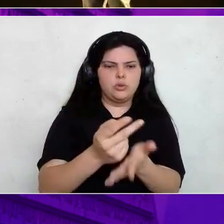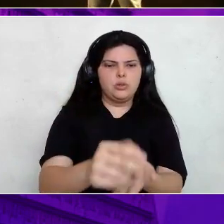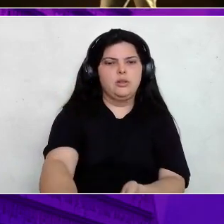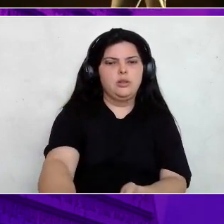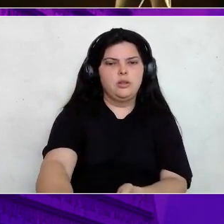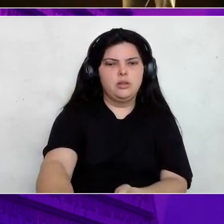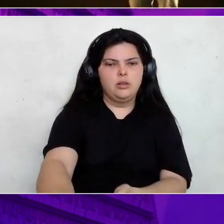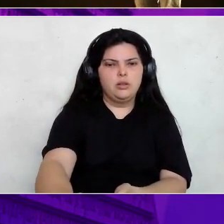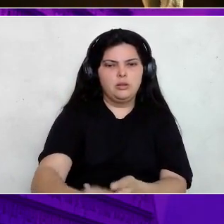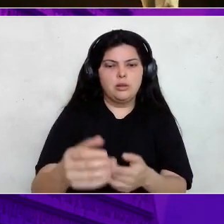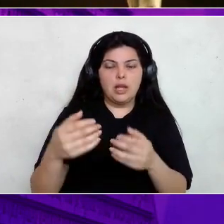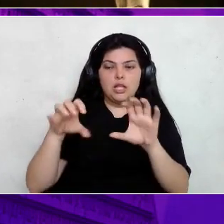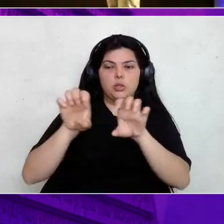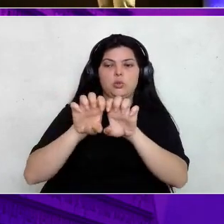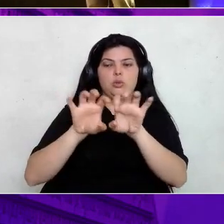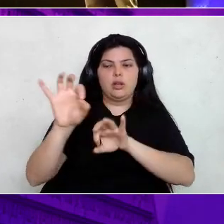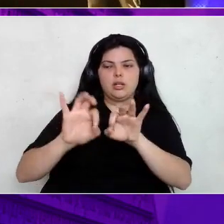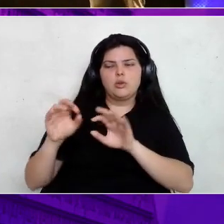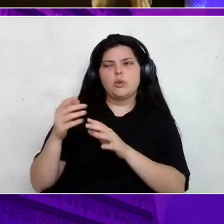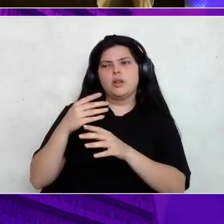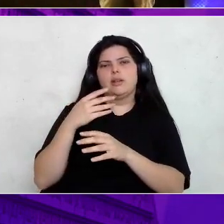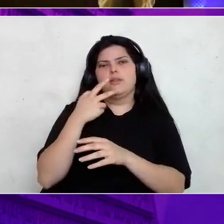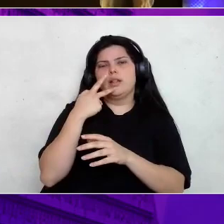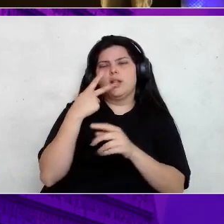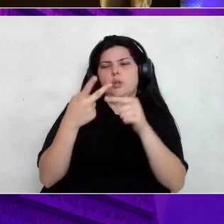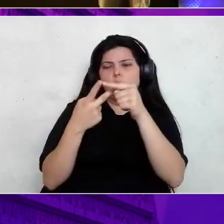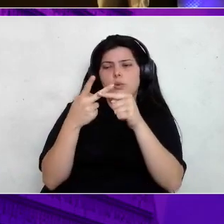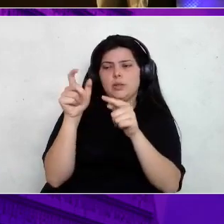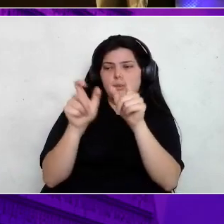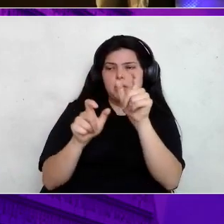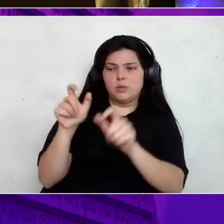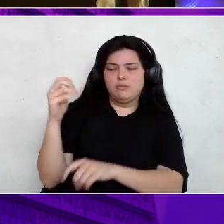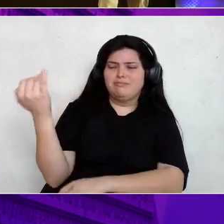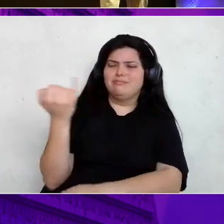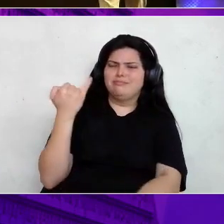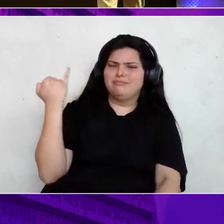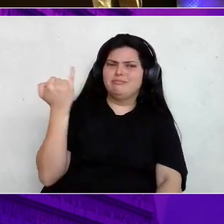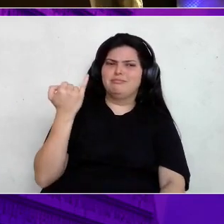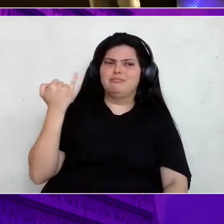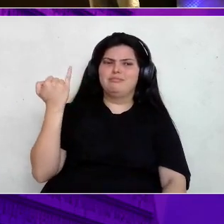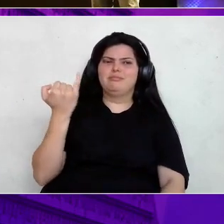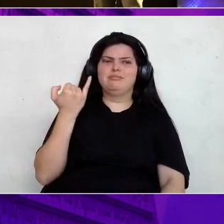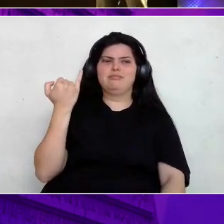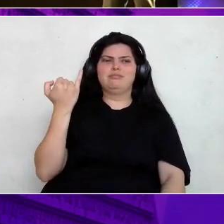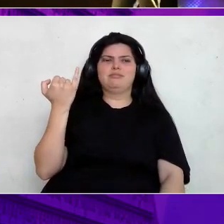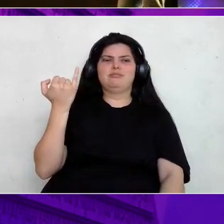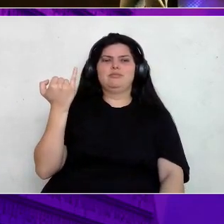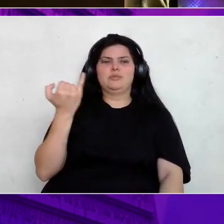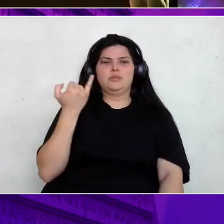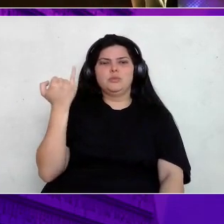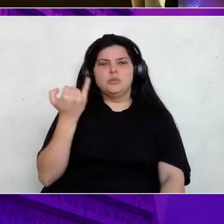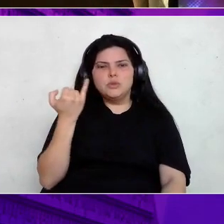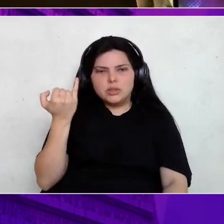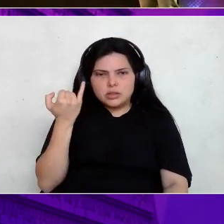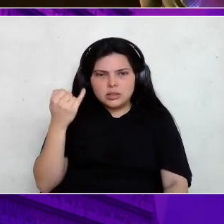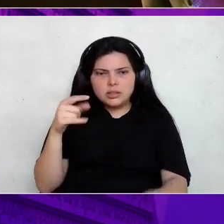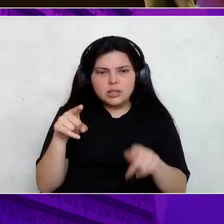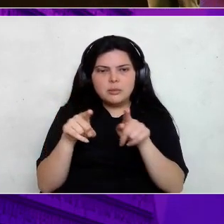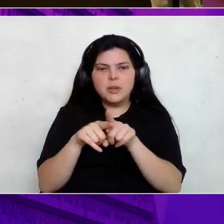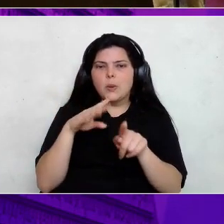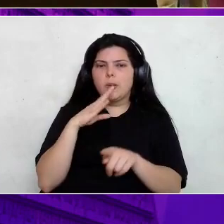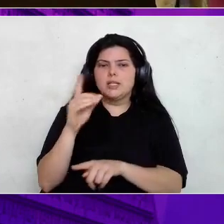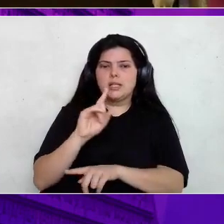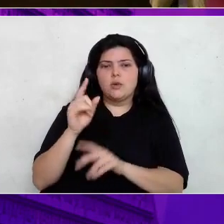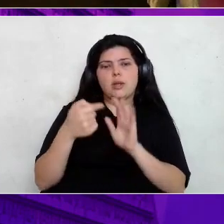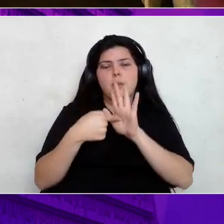eu queria aqui reconhecer duas pessoas que são fundamentais de toda essa organização para a gente, tá? Queria, se vocês não conhecem, queria reconhecer aqui a